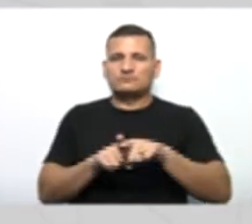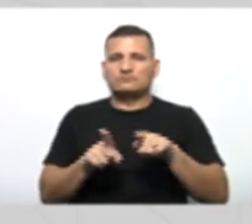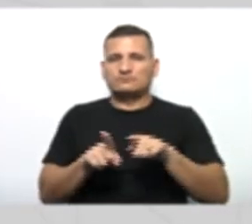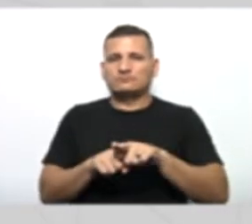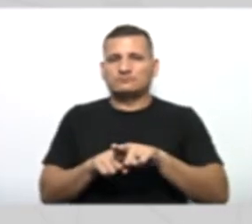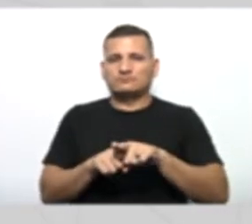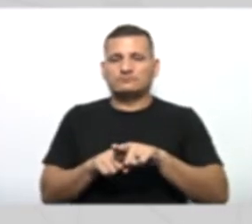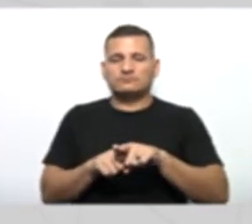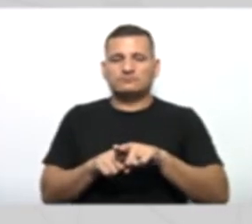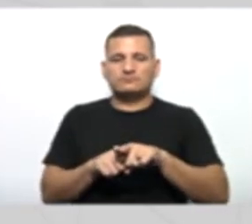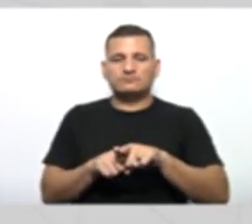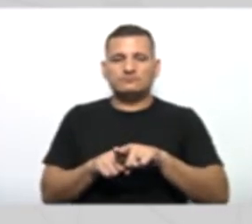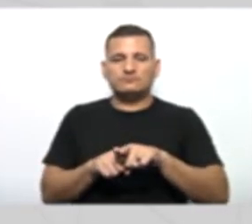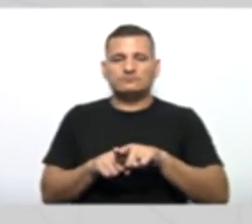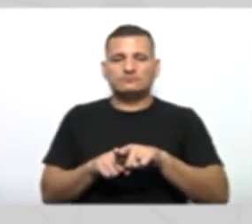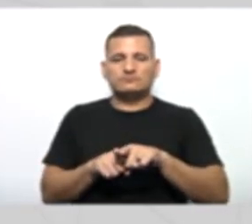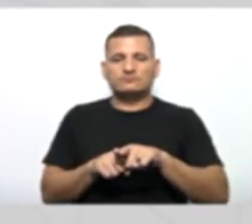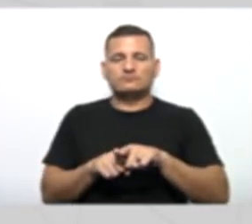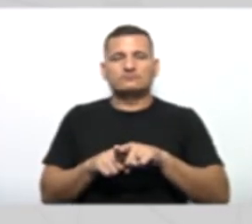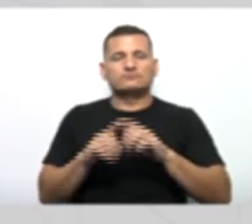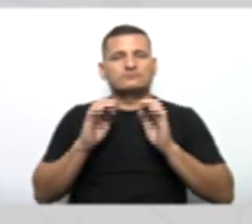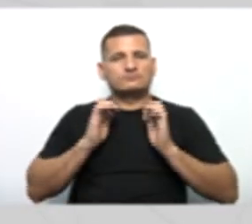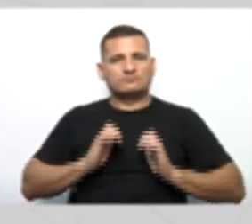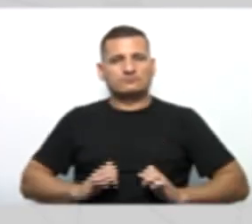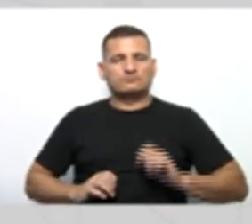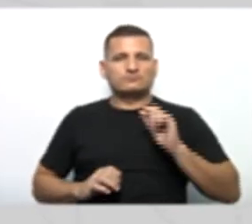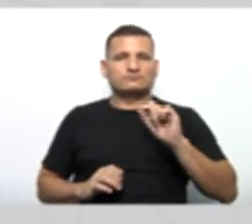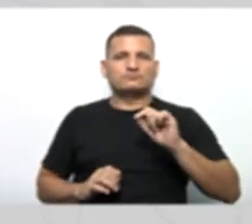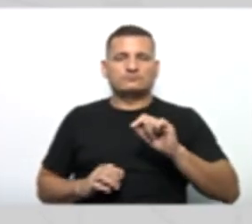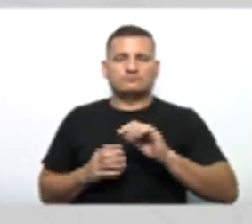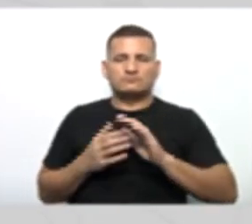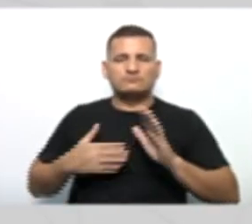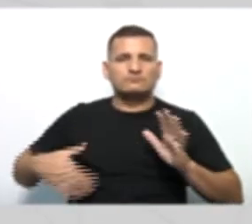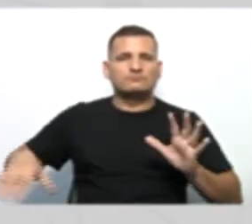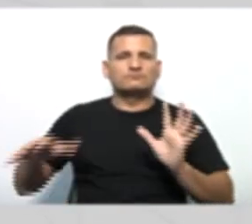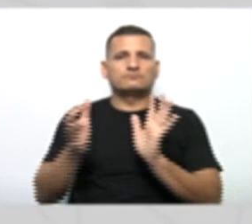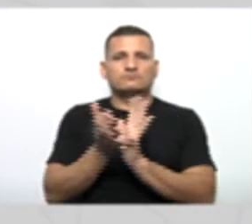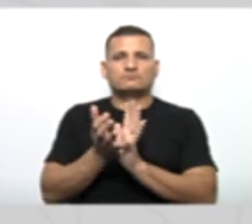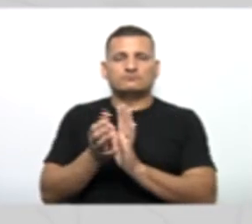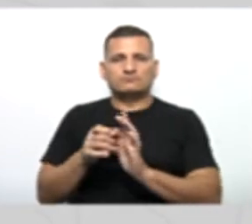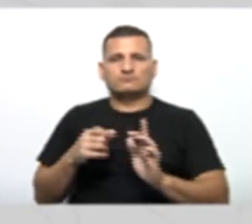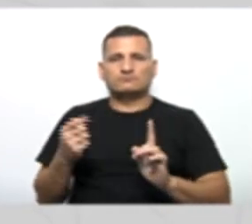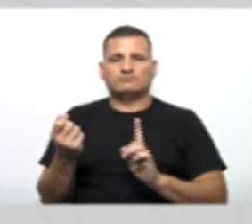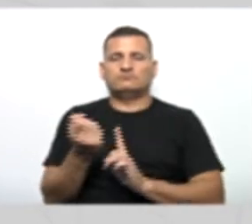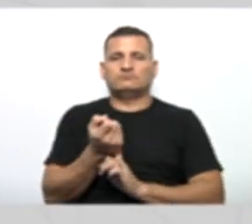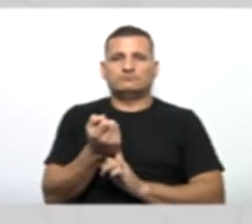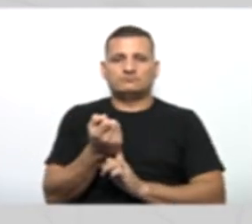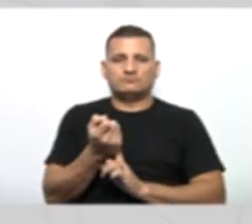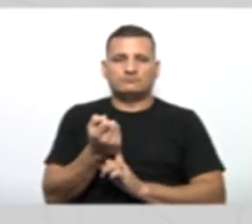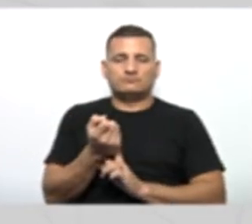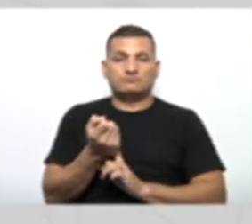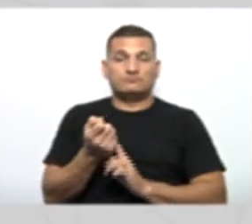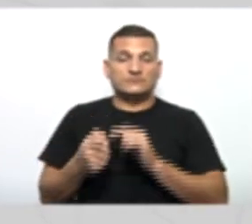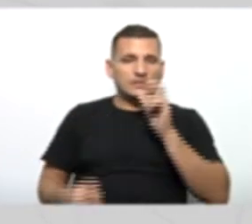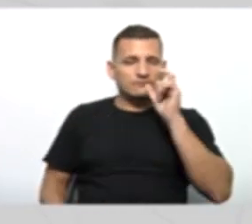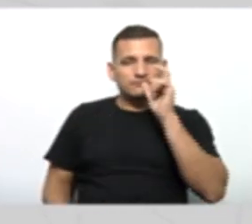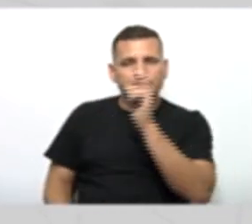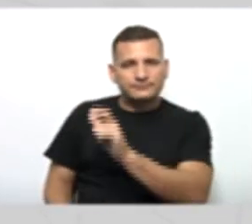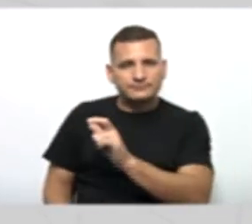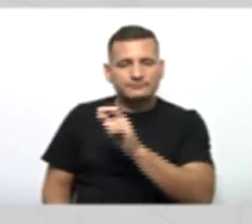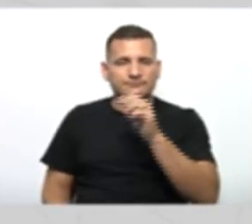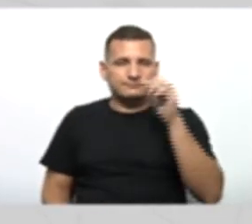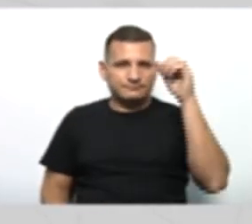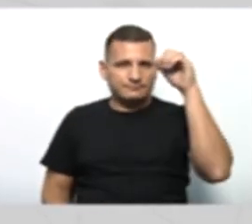dado um princípio ético construído coletivamente construído socialmente a agressão verbal